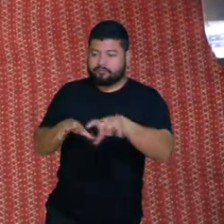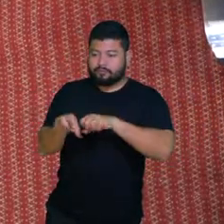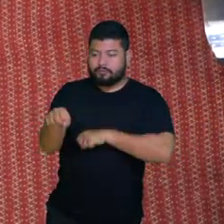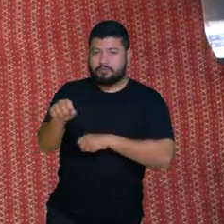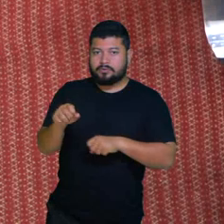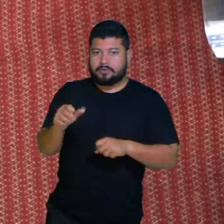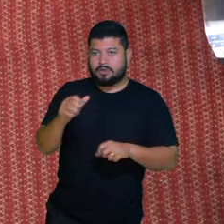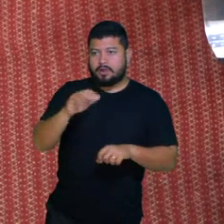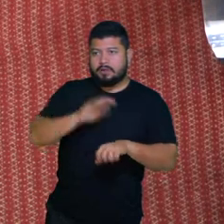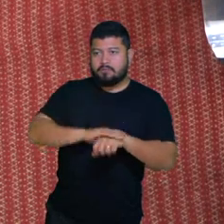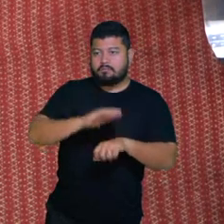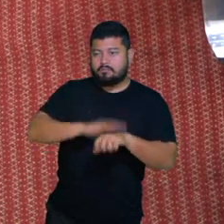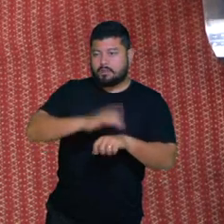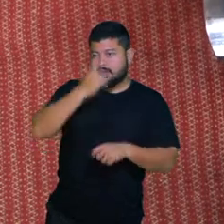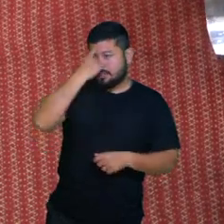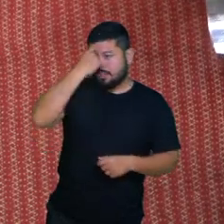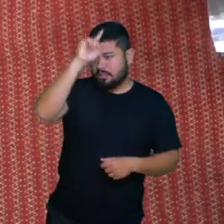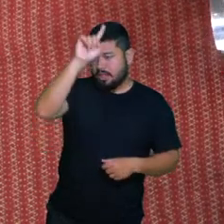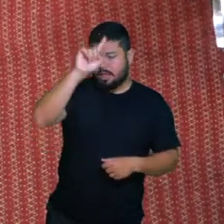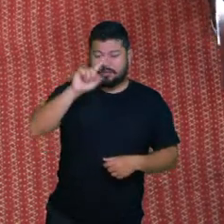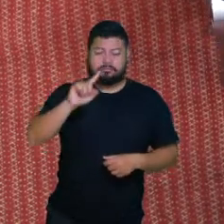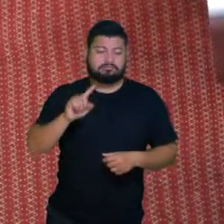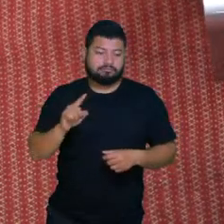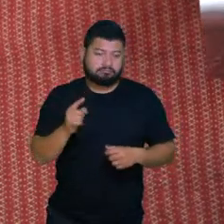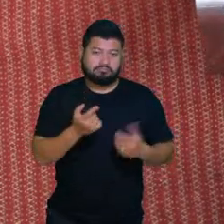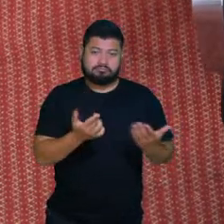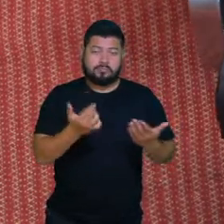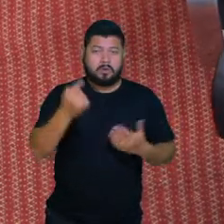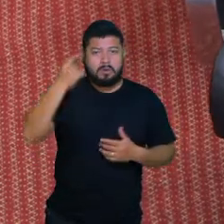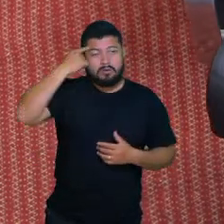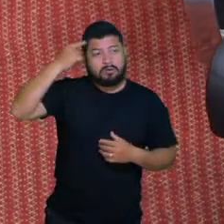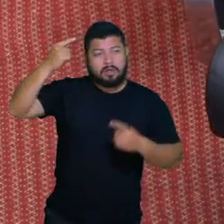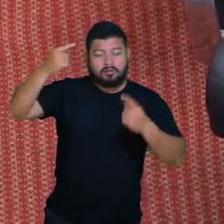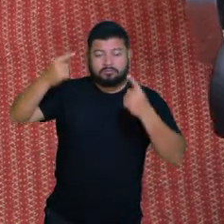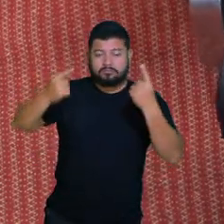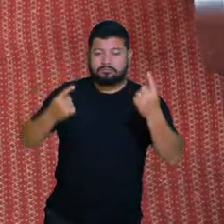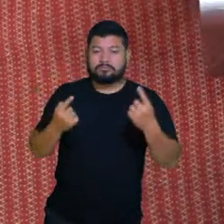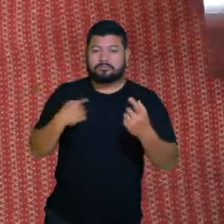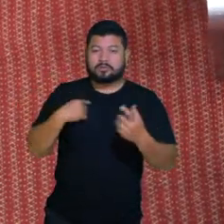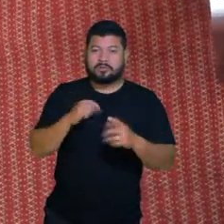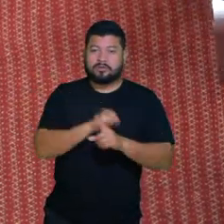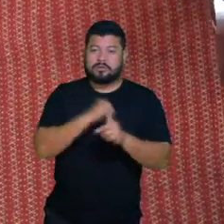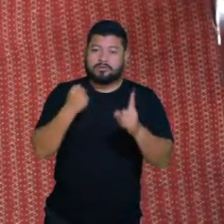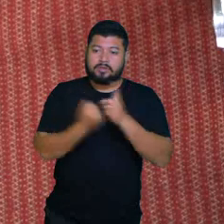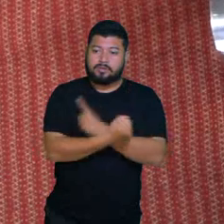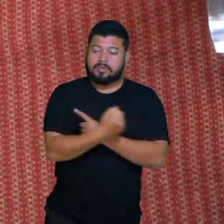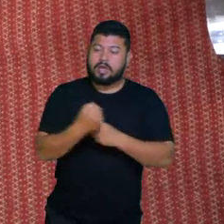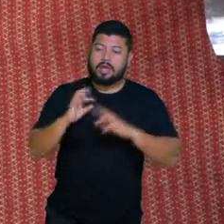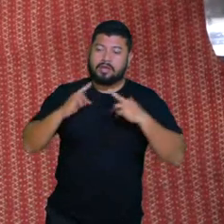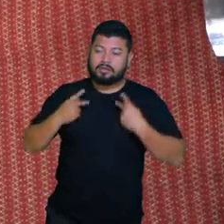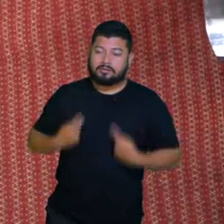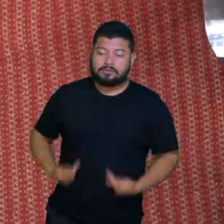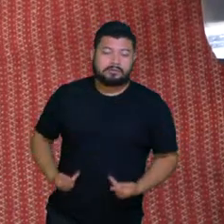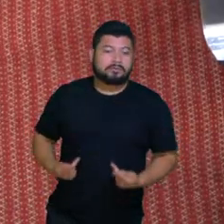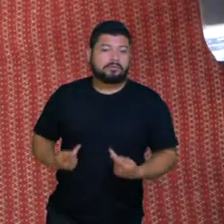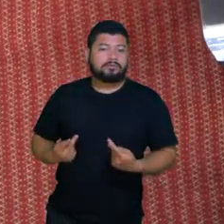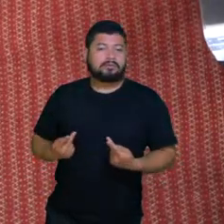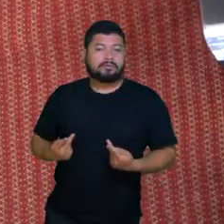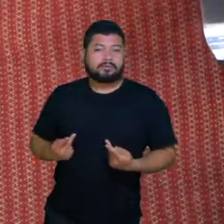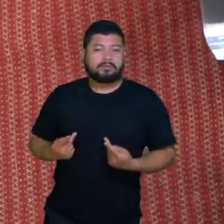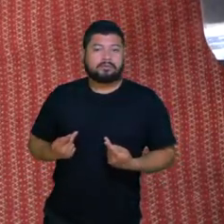sua concepção de Educação de ser humano de sociedade então acho que a gente tem que deixar claro que tipo de ser